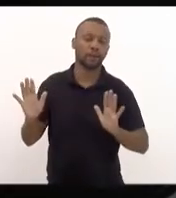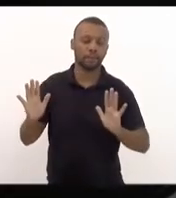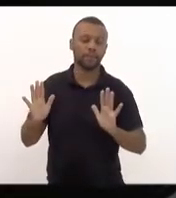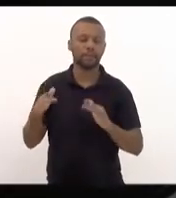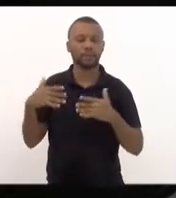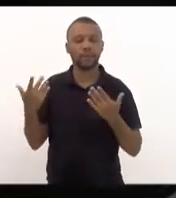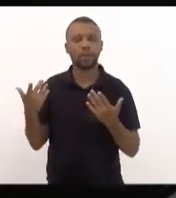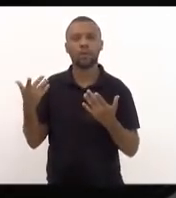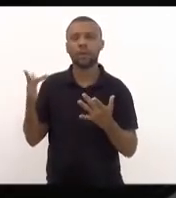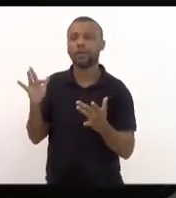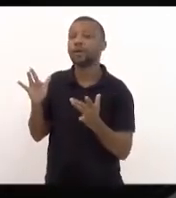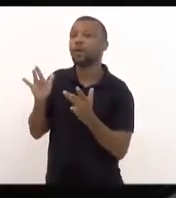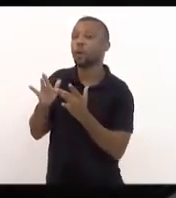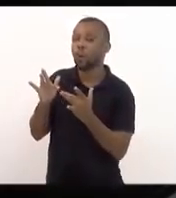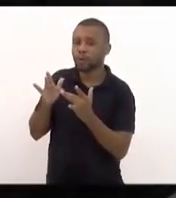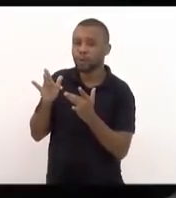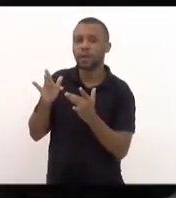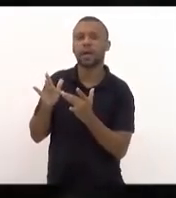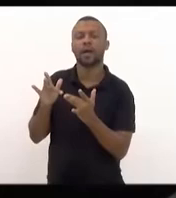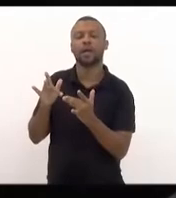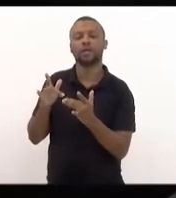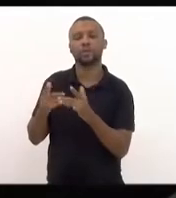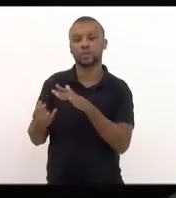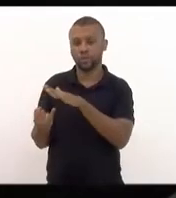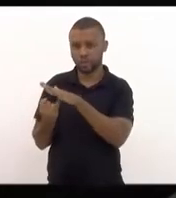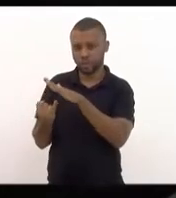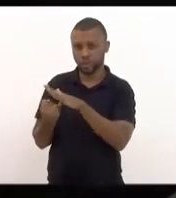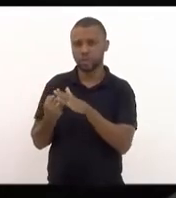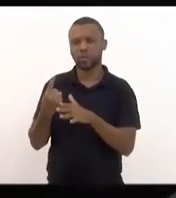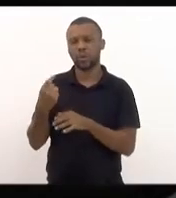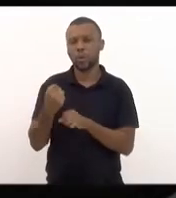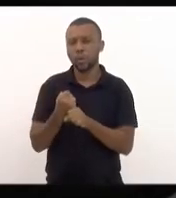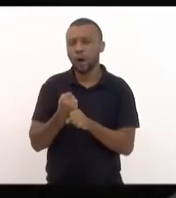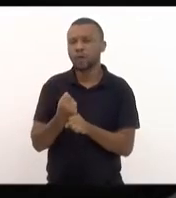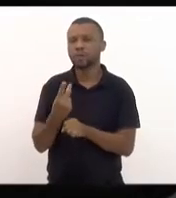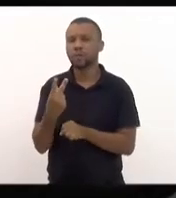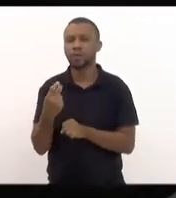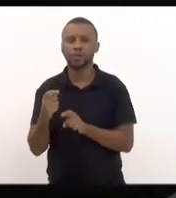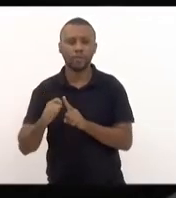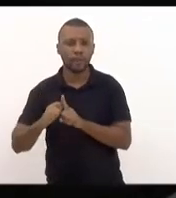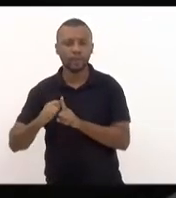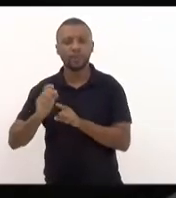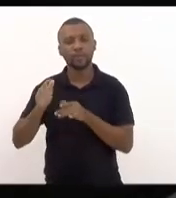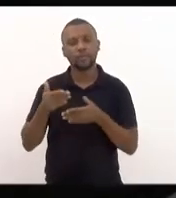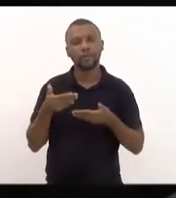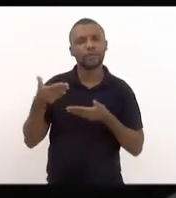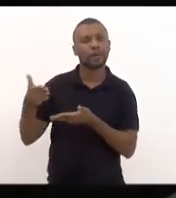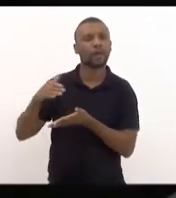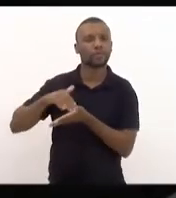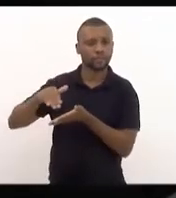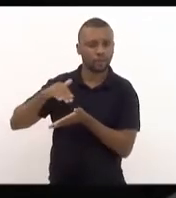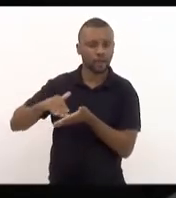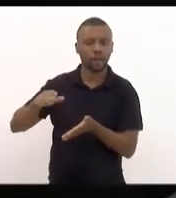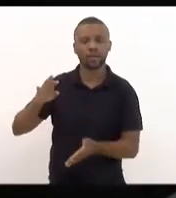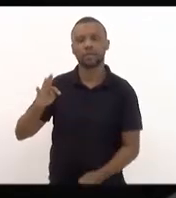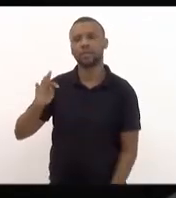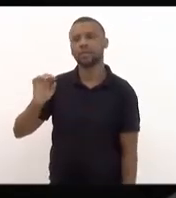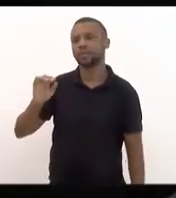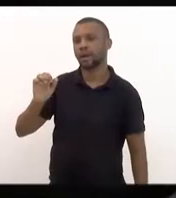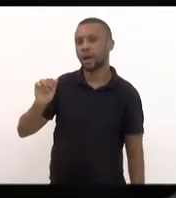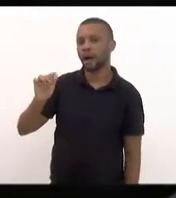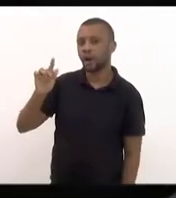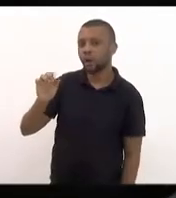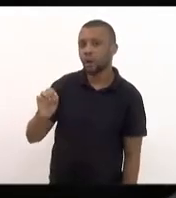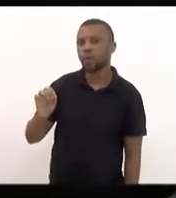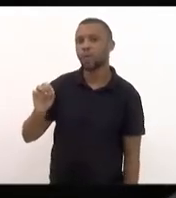essa aproximação que o INEA, há um ano e dois meses, enquanto eu fui convidado lá pelo secretário Thiago Pampolha, a assumir e